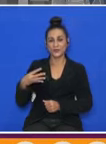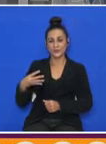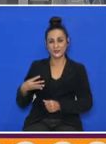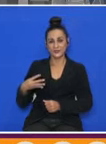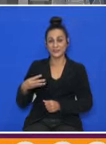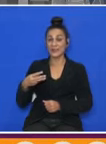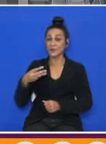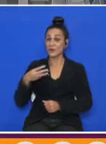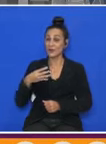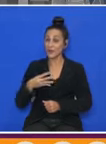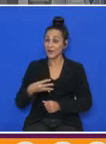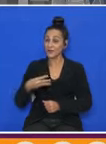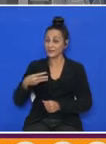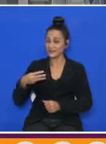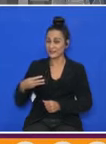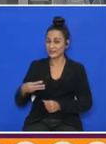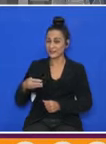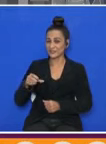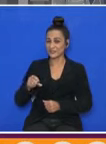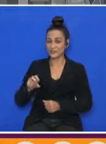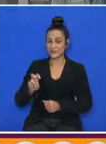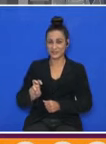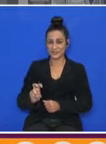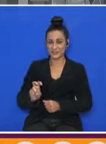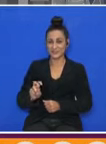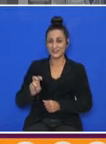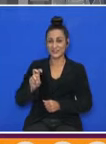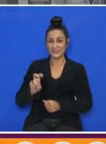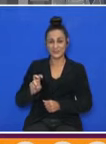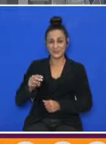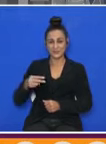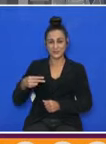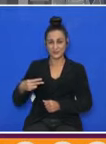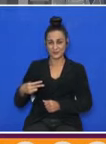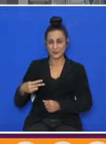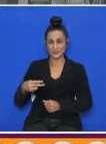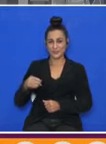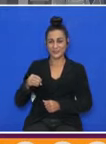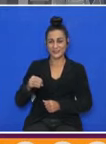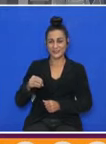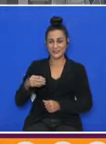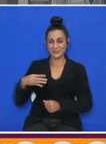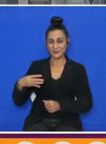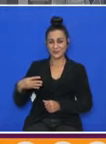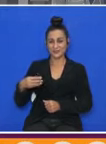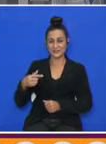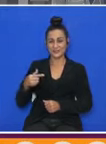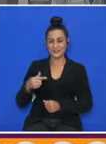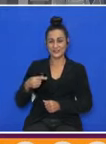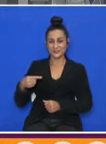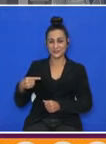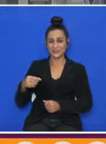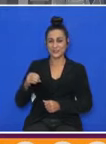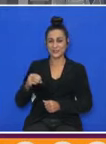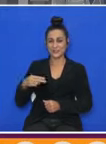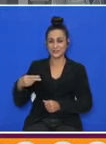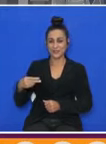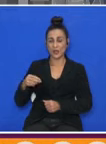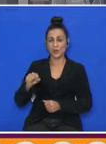44, 43, 95, 52, 04, 71,